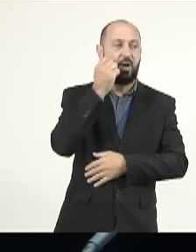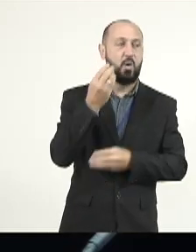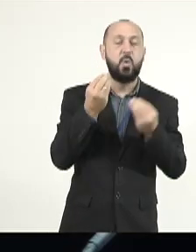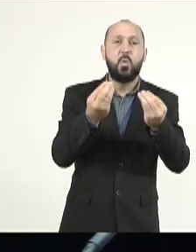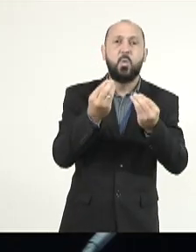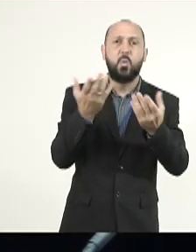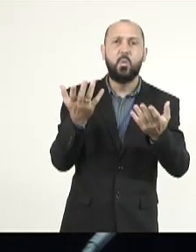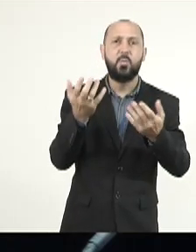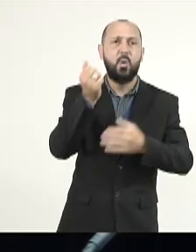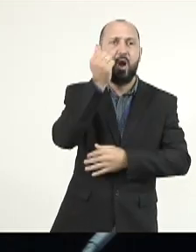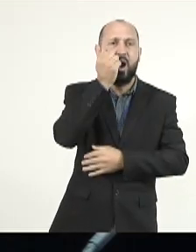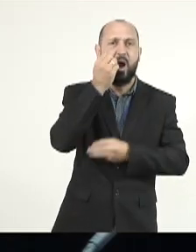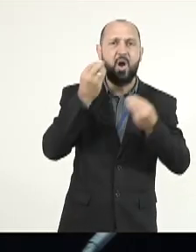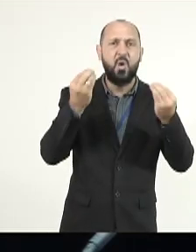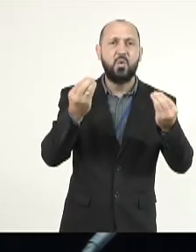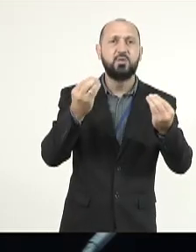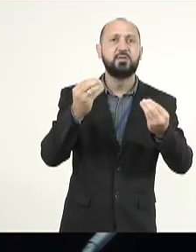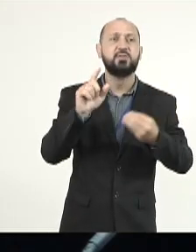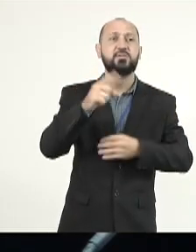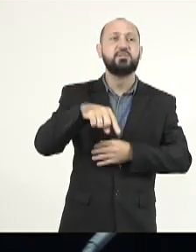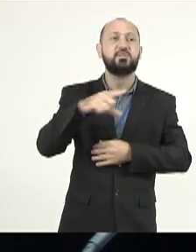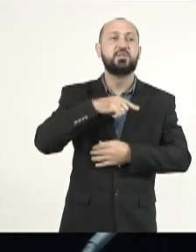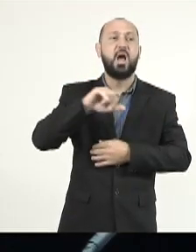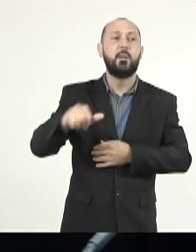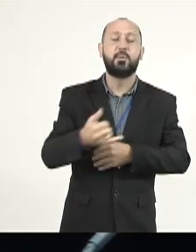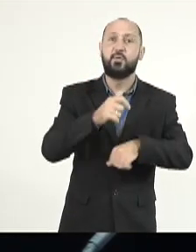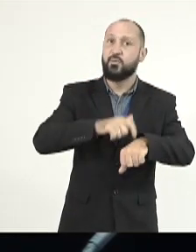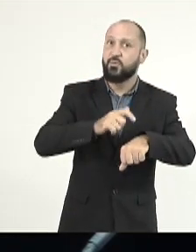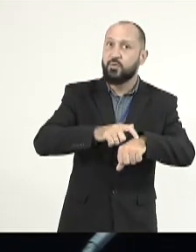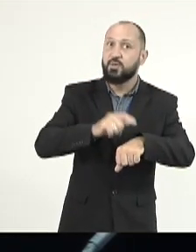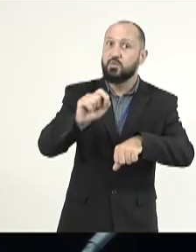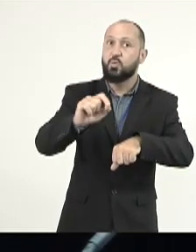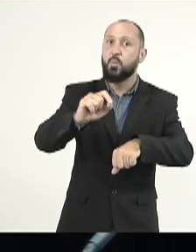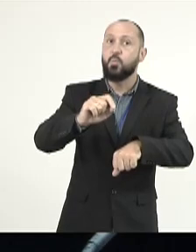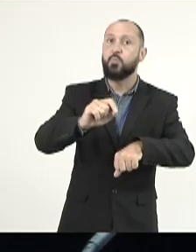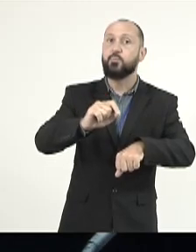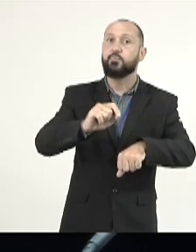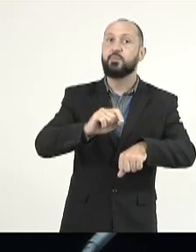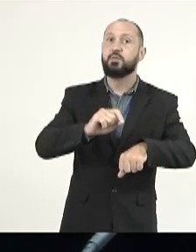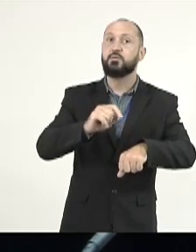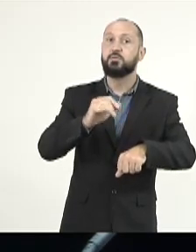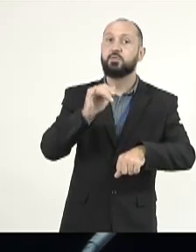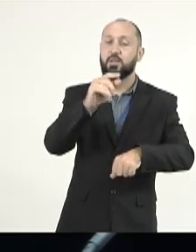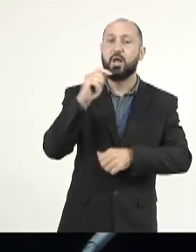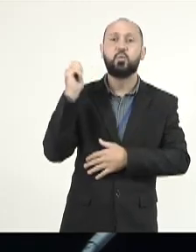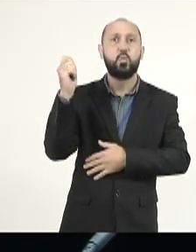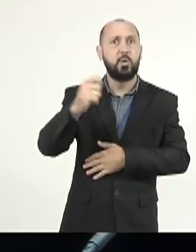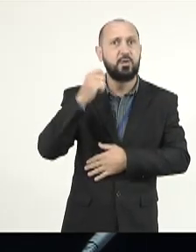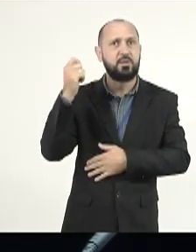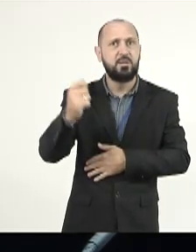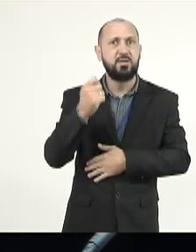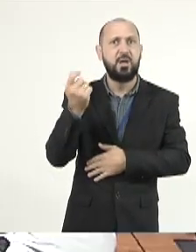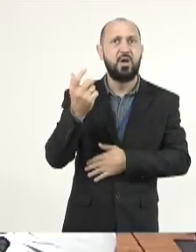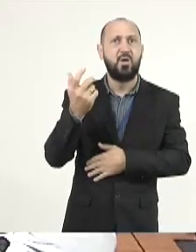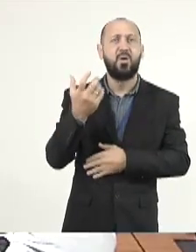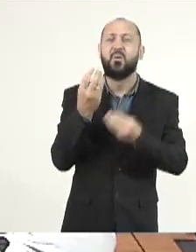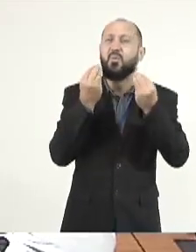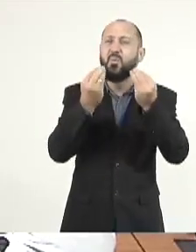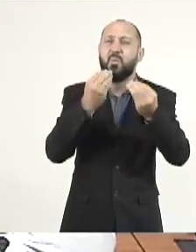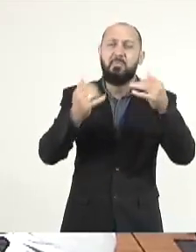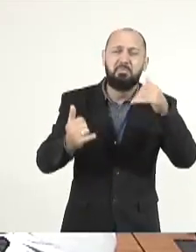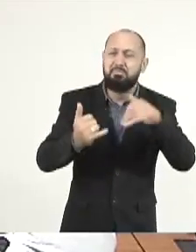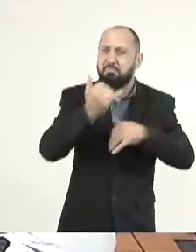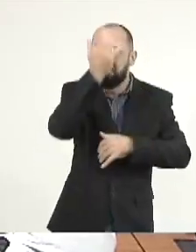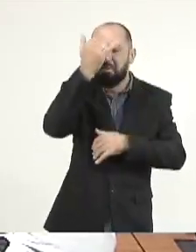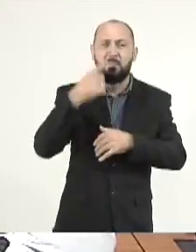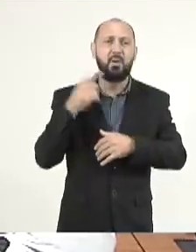cara de pau, de quem se aproveita de uma situação daquela no Rio Grande do Sul, de tragédia,